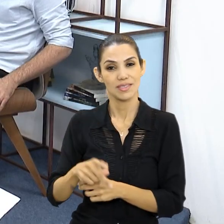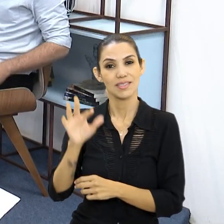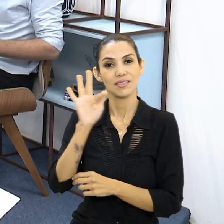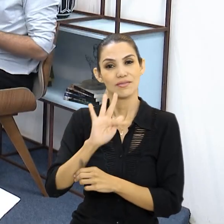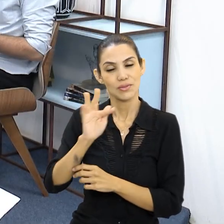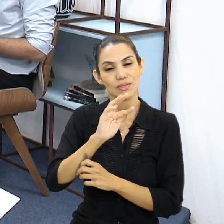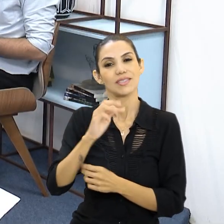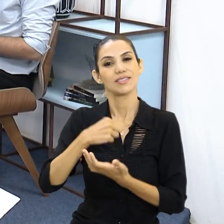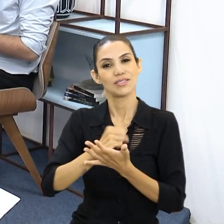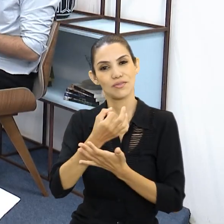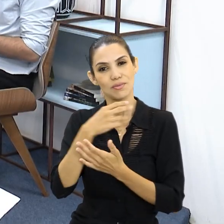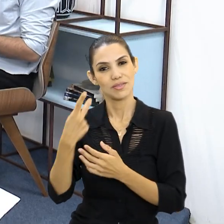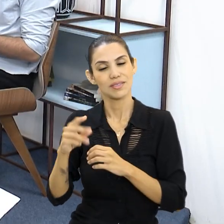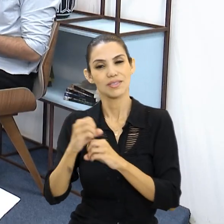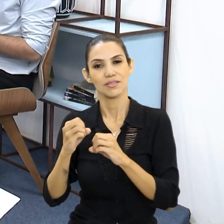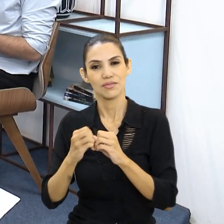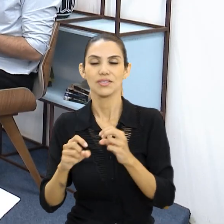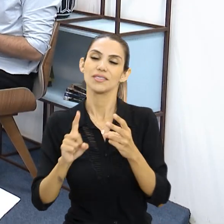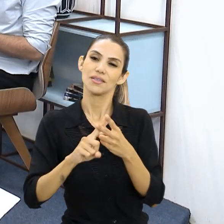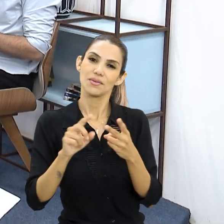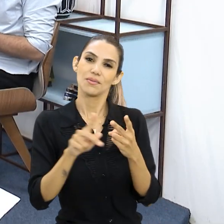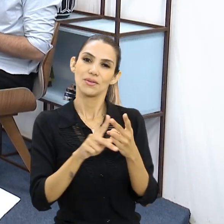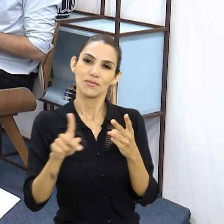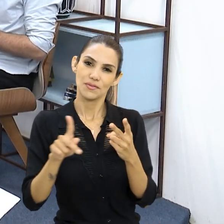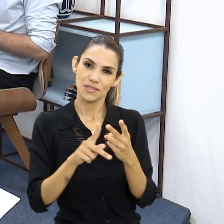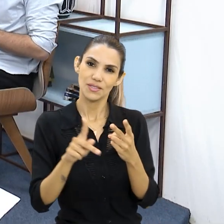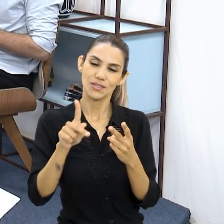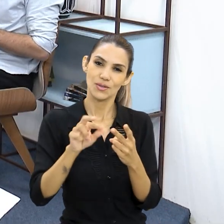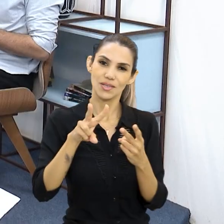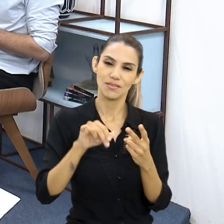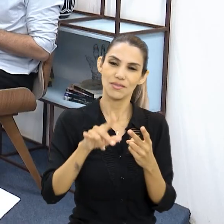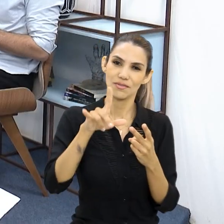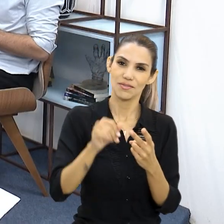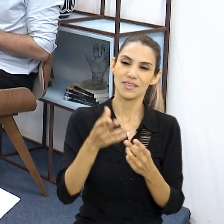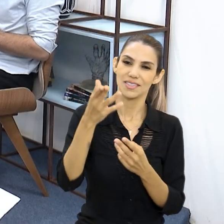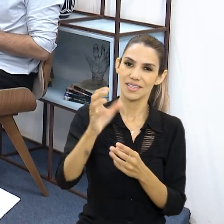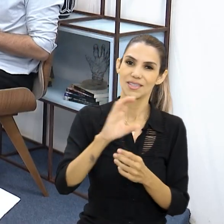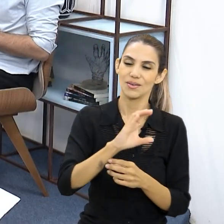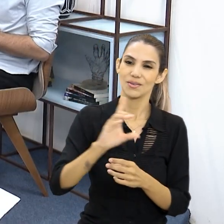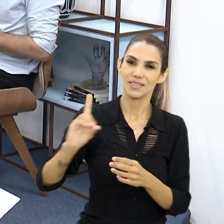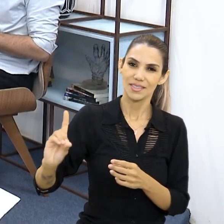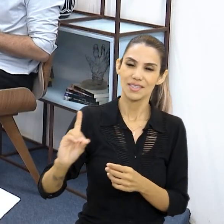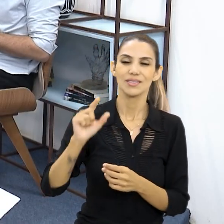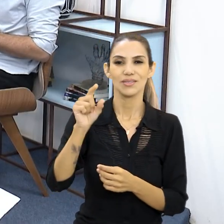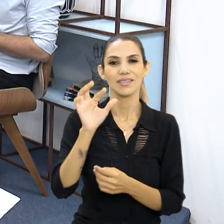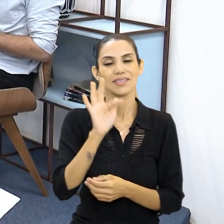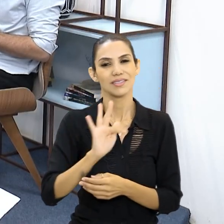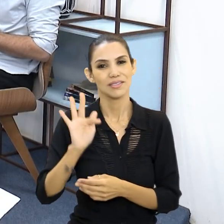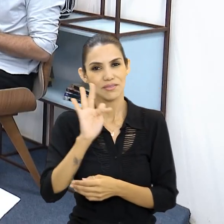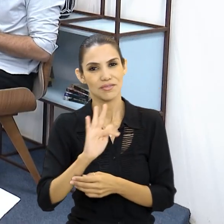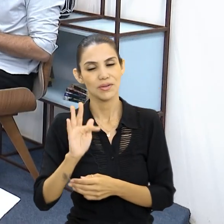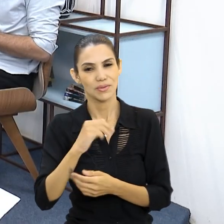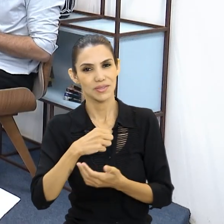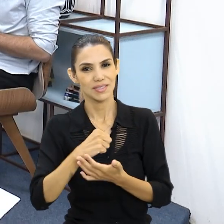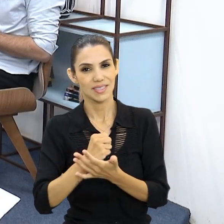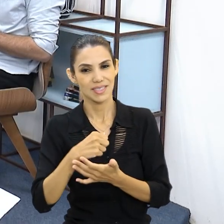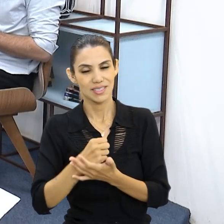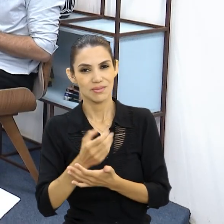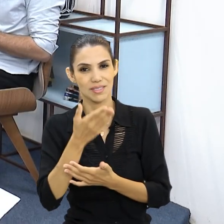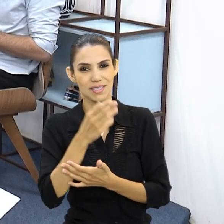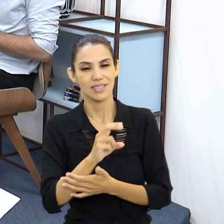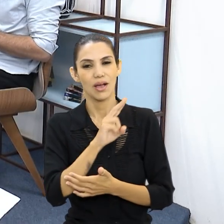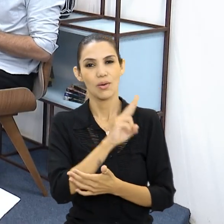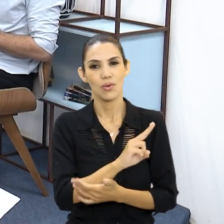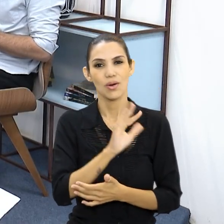UFG, e também a professora Viviane Magalhães, coordenadora da Farmácia Escola Magistral da UFRJ, a